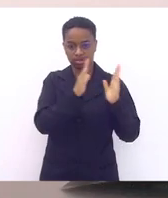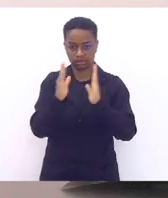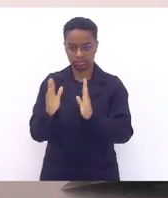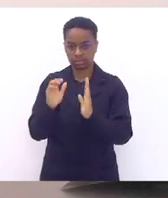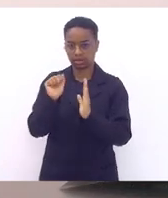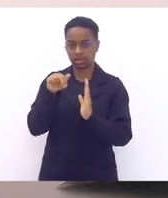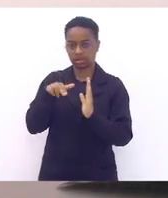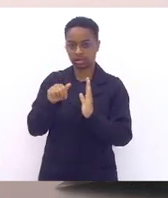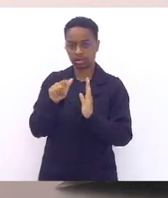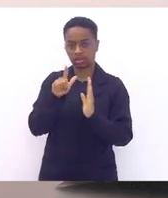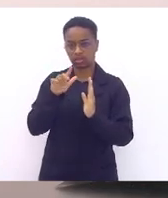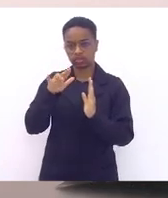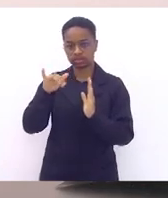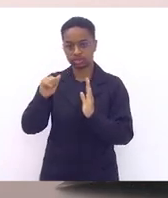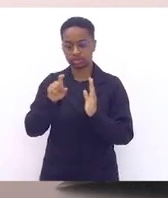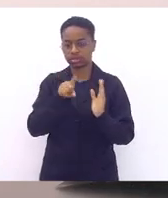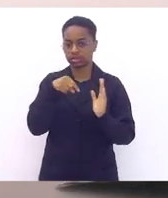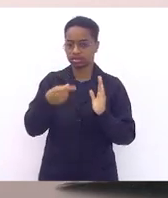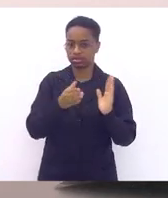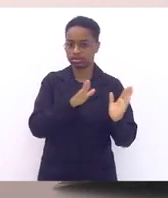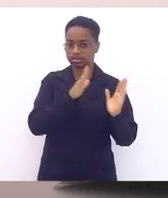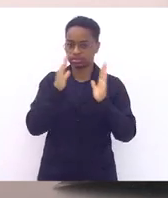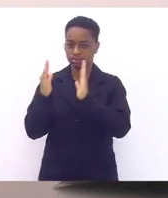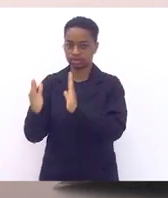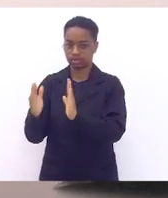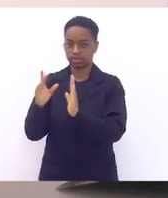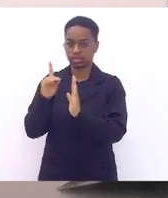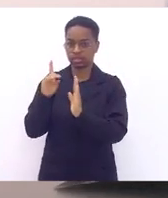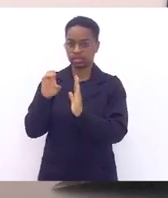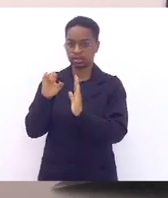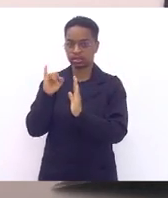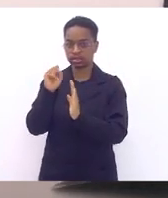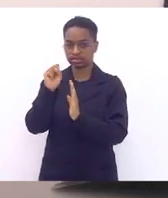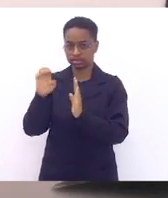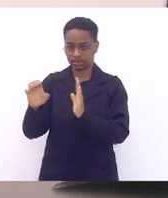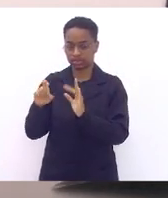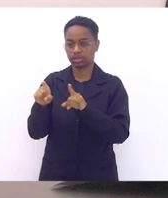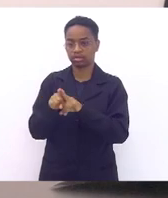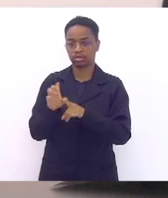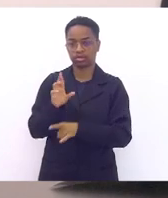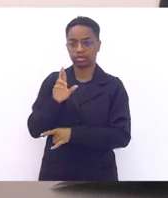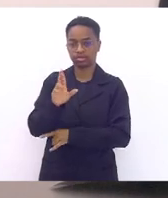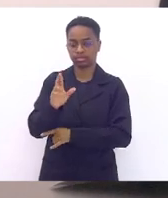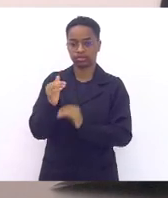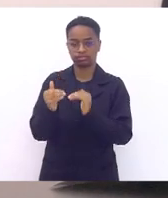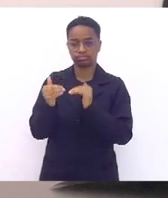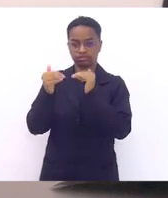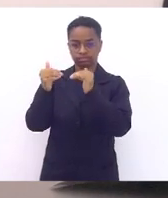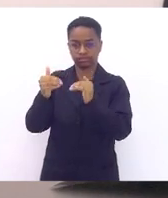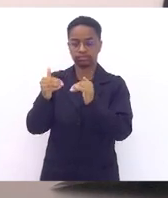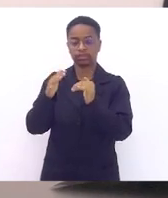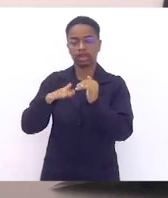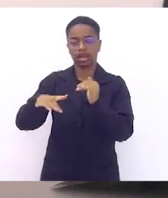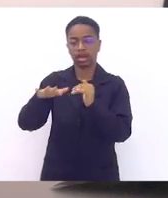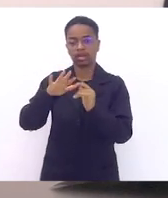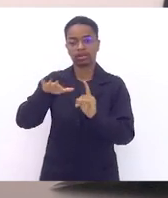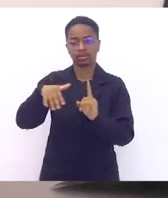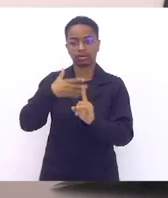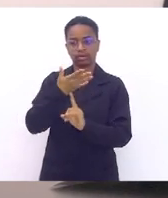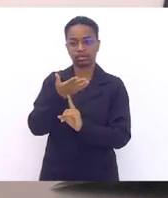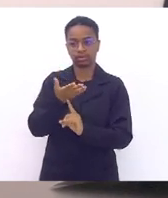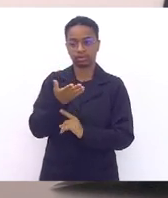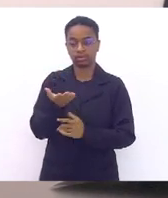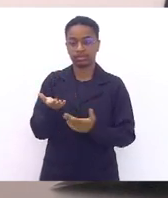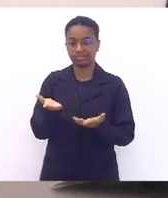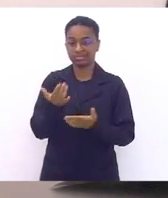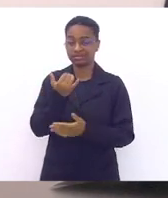do laboratório, e uma parte com a doutora Deise, representando a Superintendência de Vigilância Epidemiológica e Ambiental. Só lembrando,